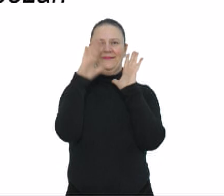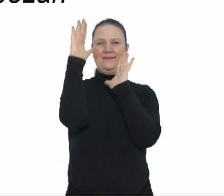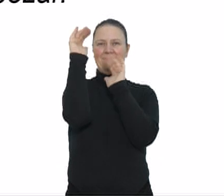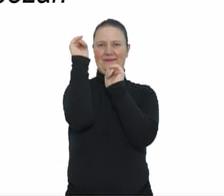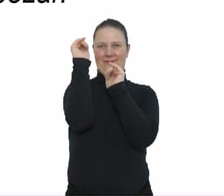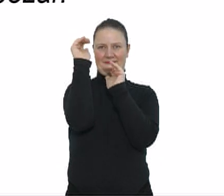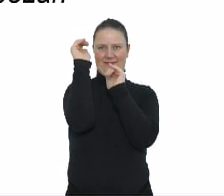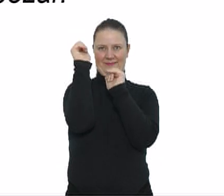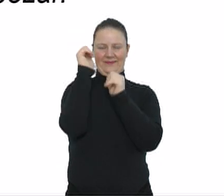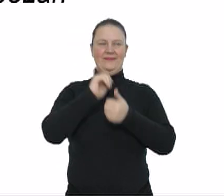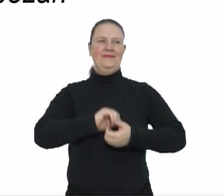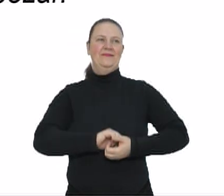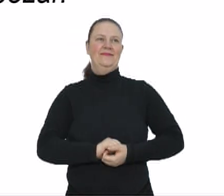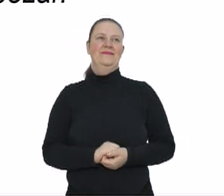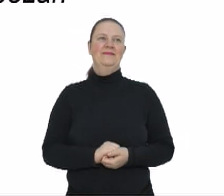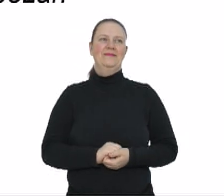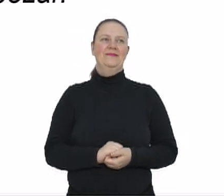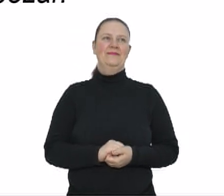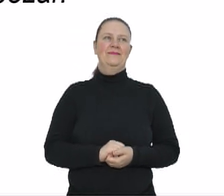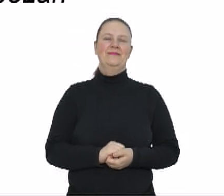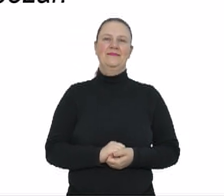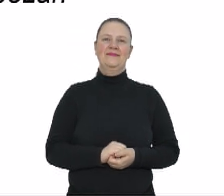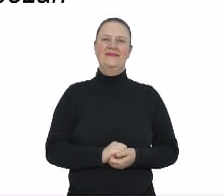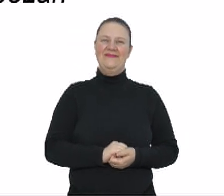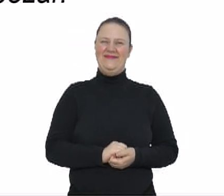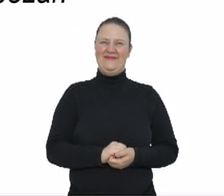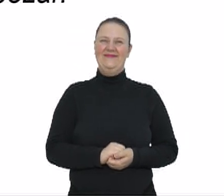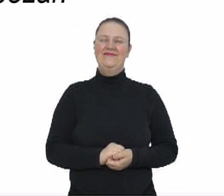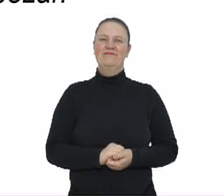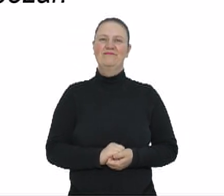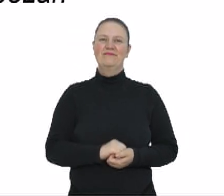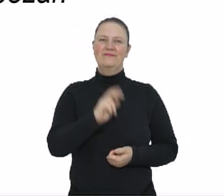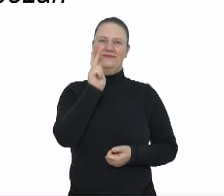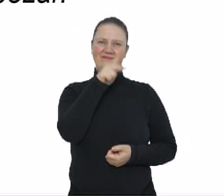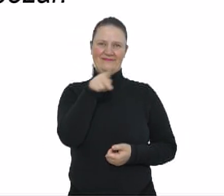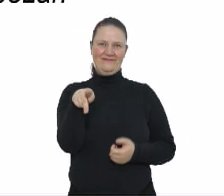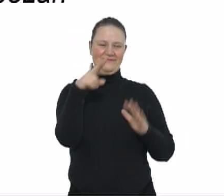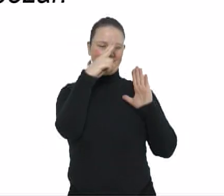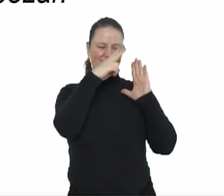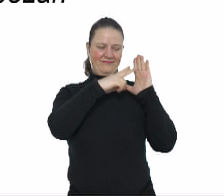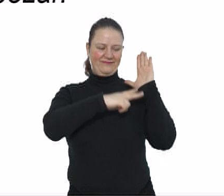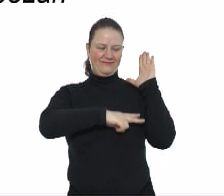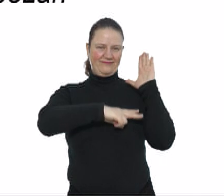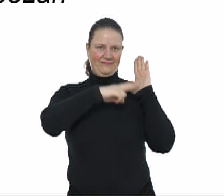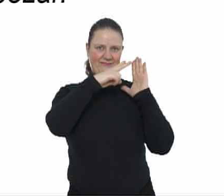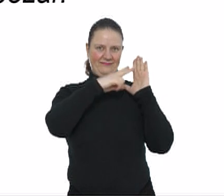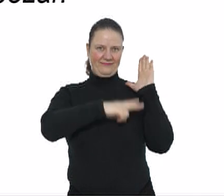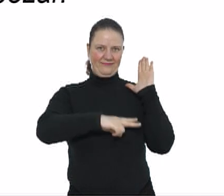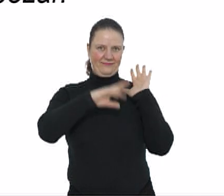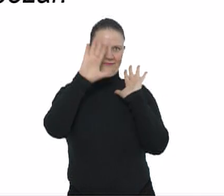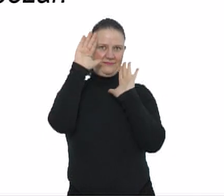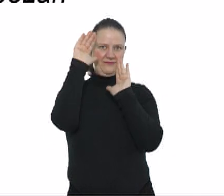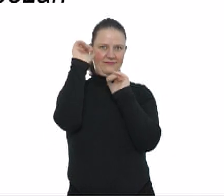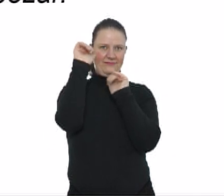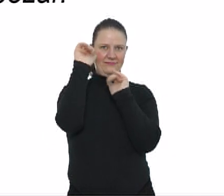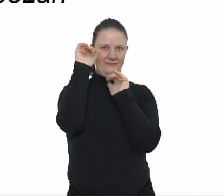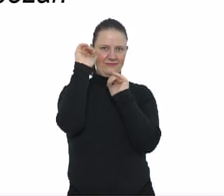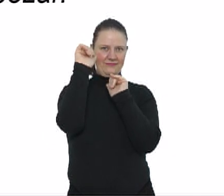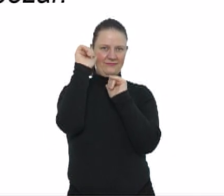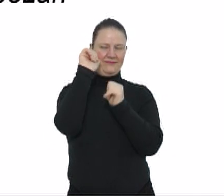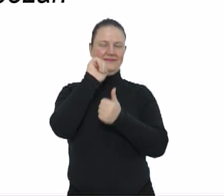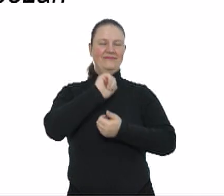es marcharse de casa, es dejar los amigos, es intentar volar,